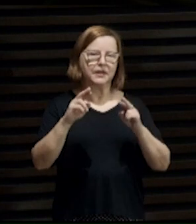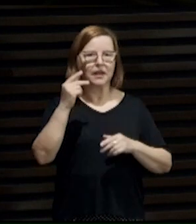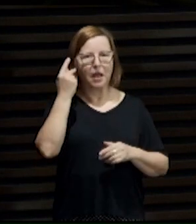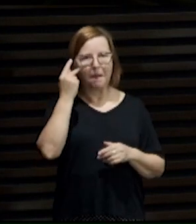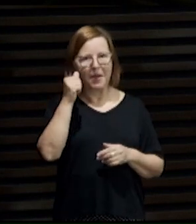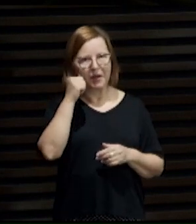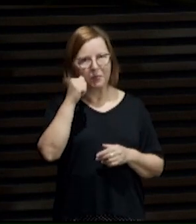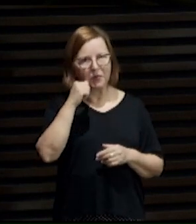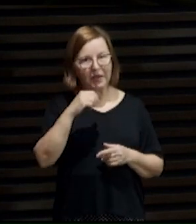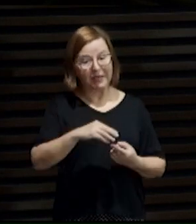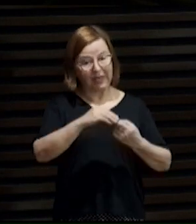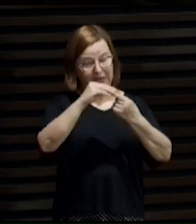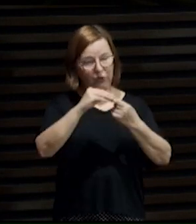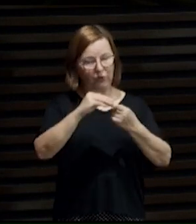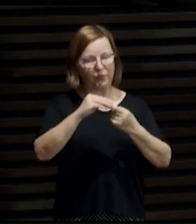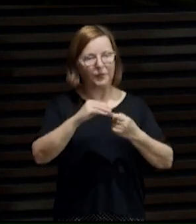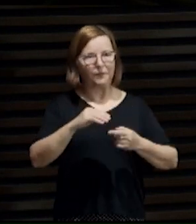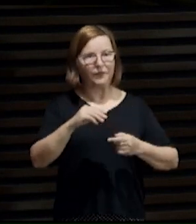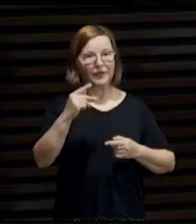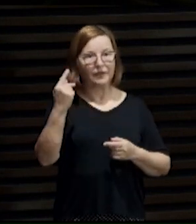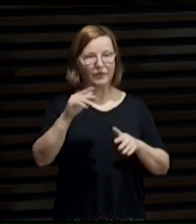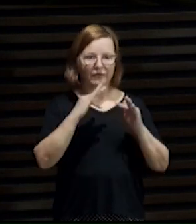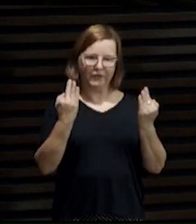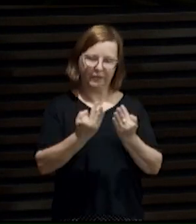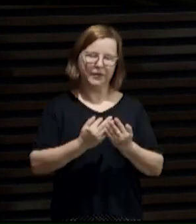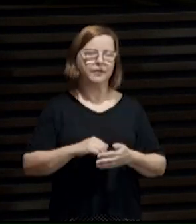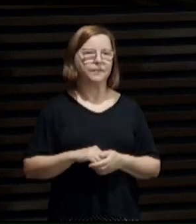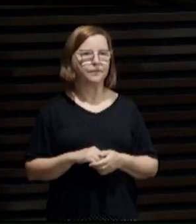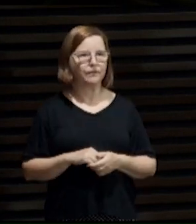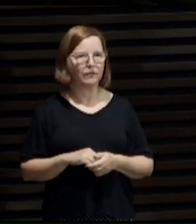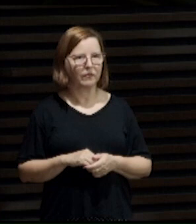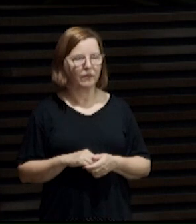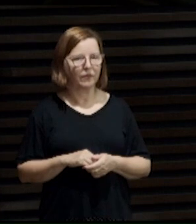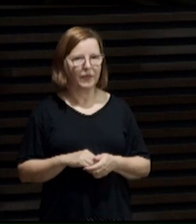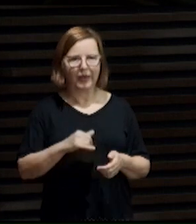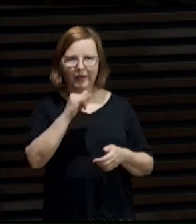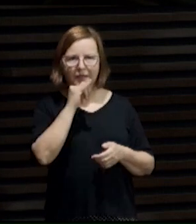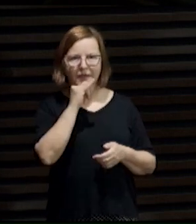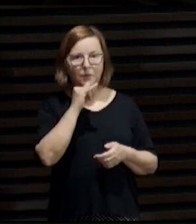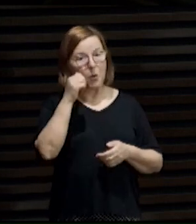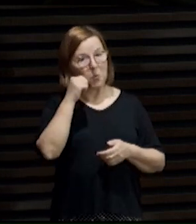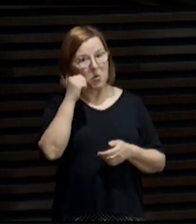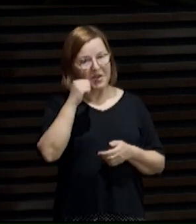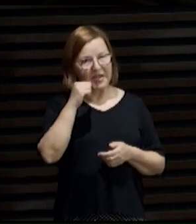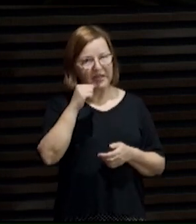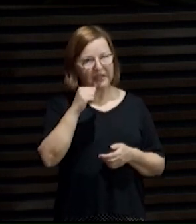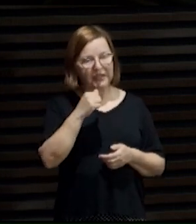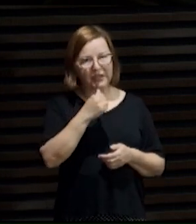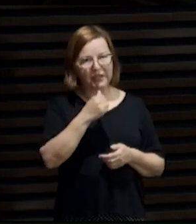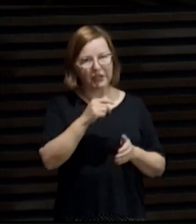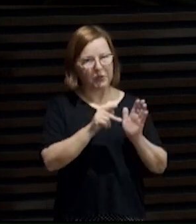isto é possível. Mulheres que foram abandonadas pelos seus maridos por